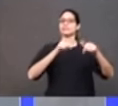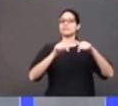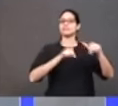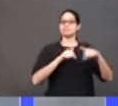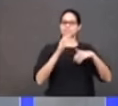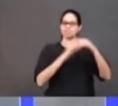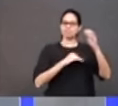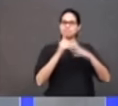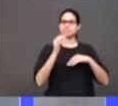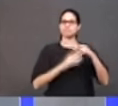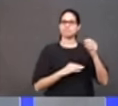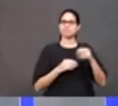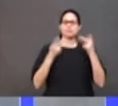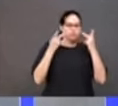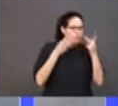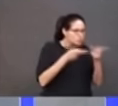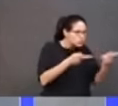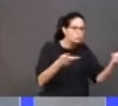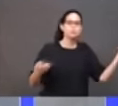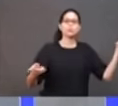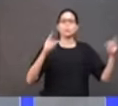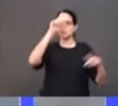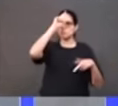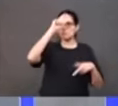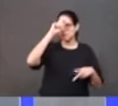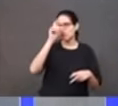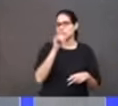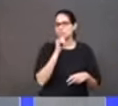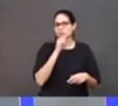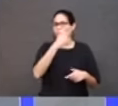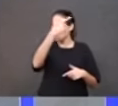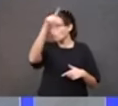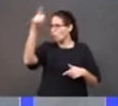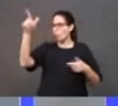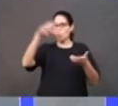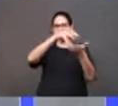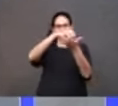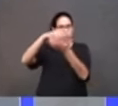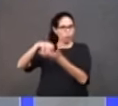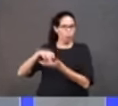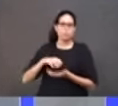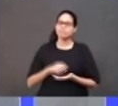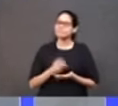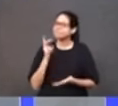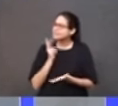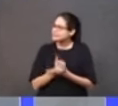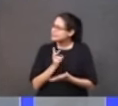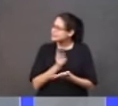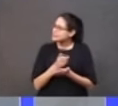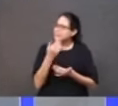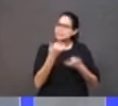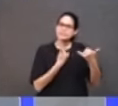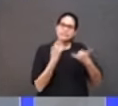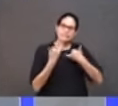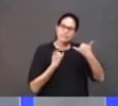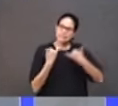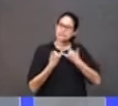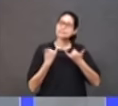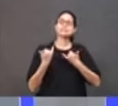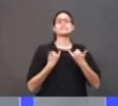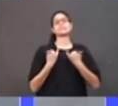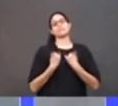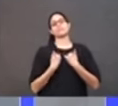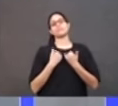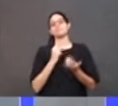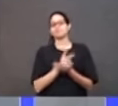visitas ao hospital de clínicas e nos vários setores, isso sempre tem sido nos colocado e, ao mesmo tempo, é